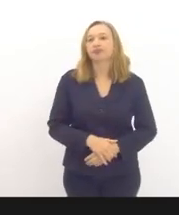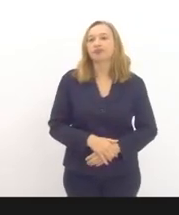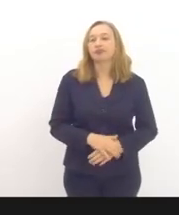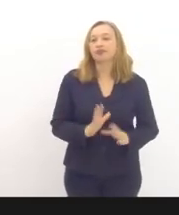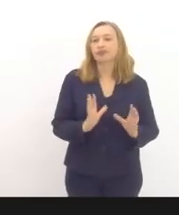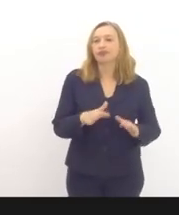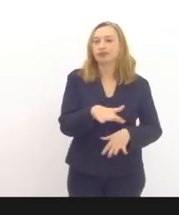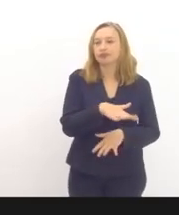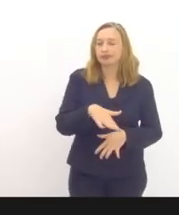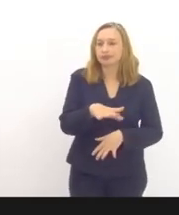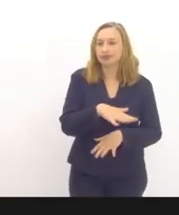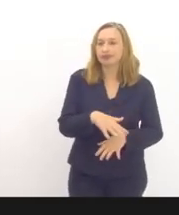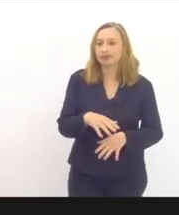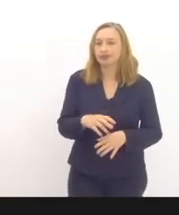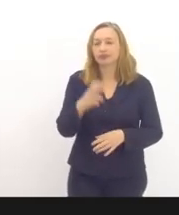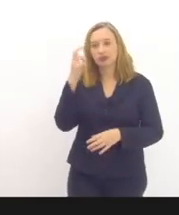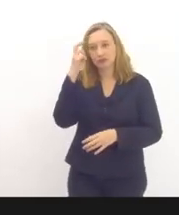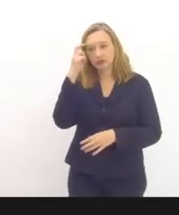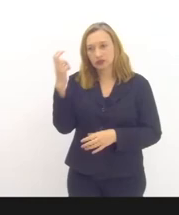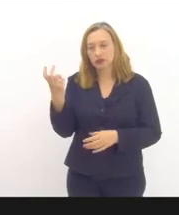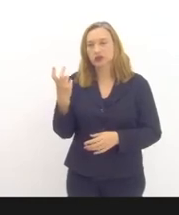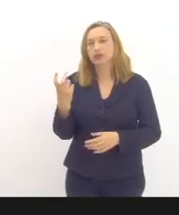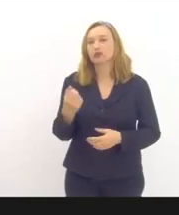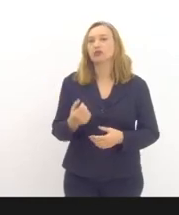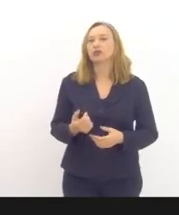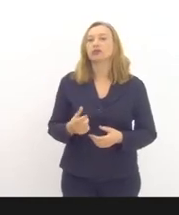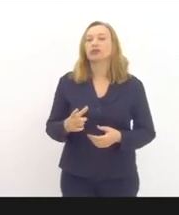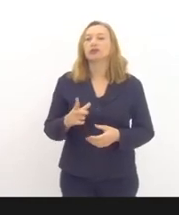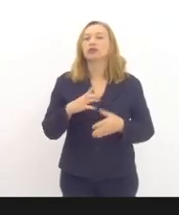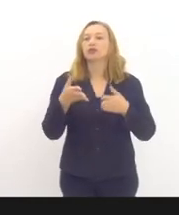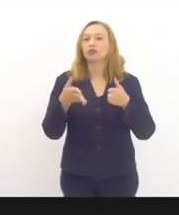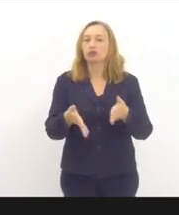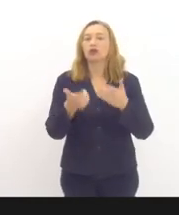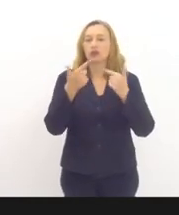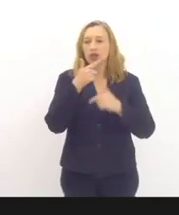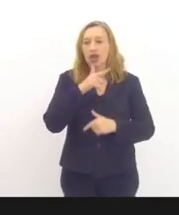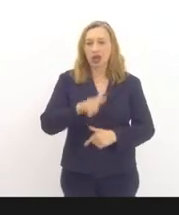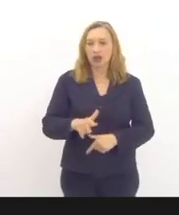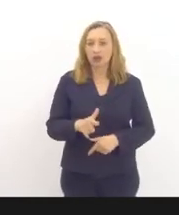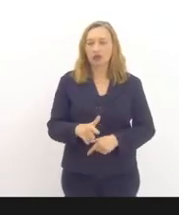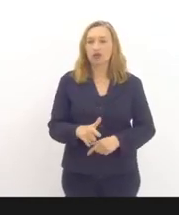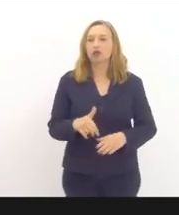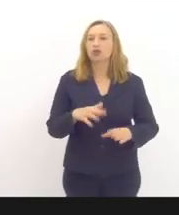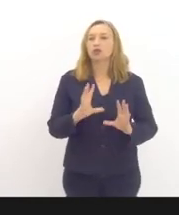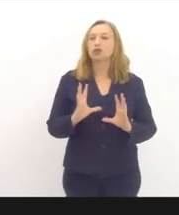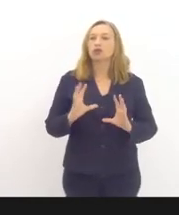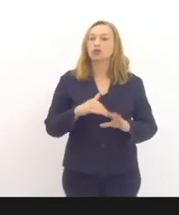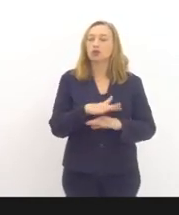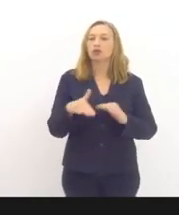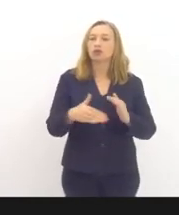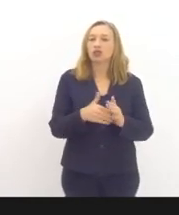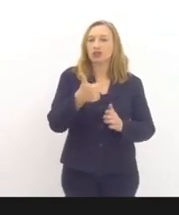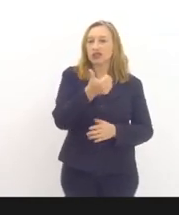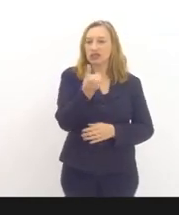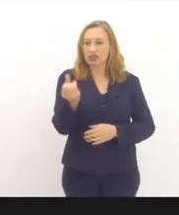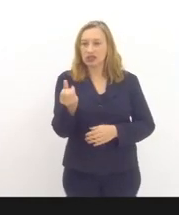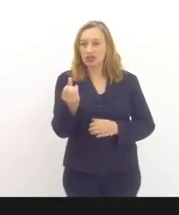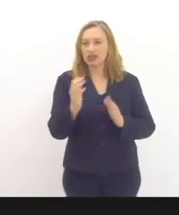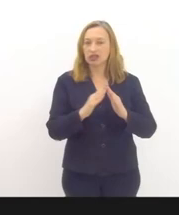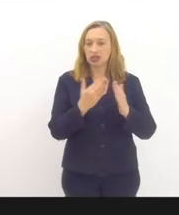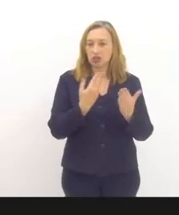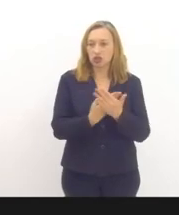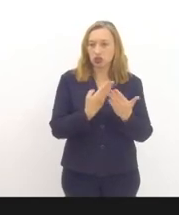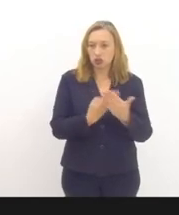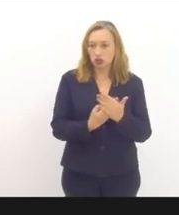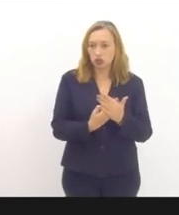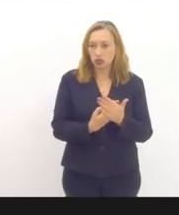unidades interculturais e o que a gente tem também como ênfase em línguas, no total nós temos 16 unidades escolares,